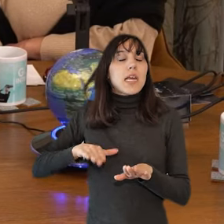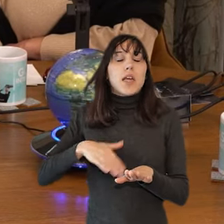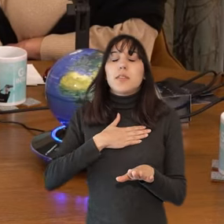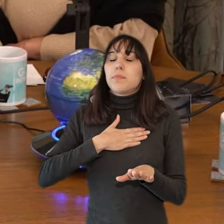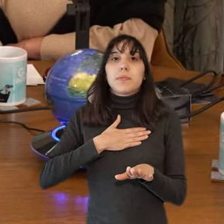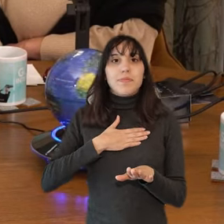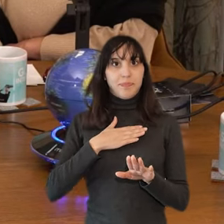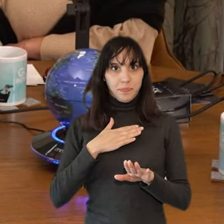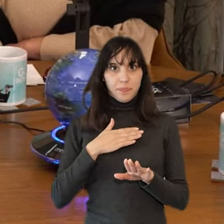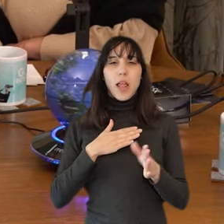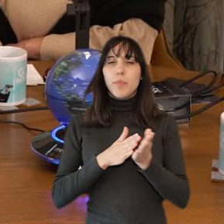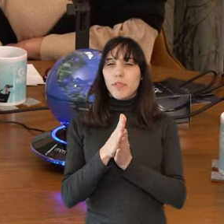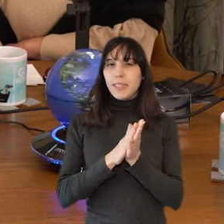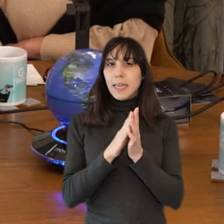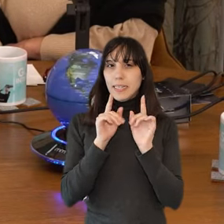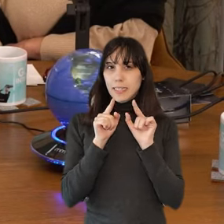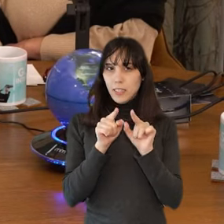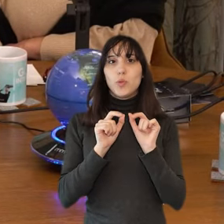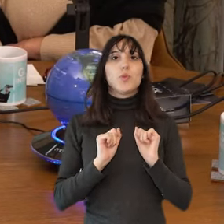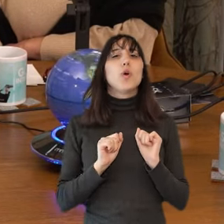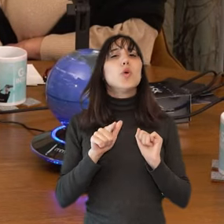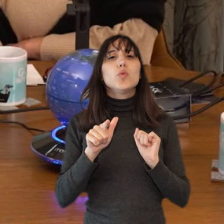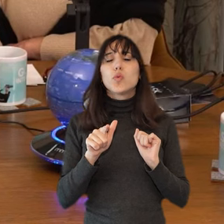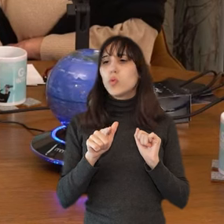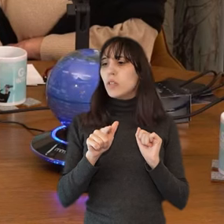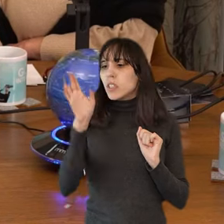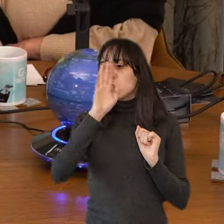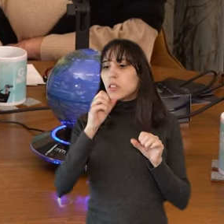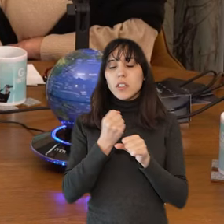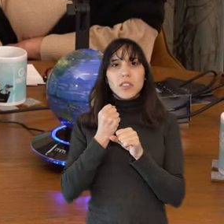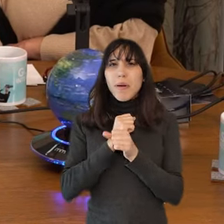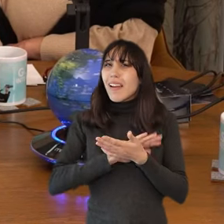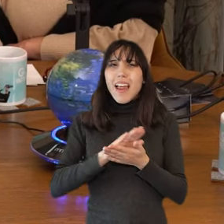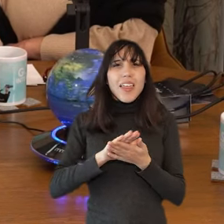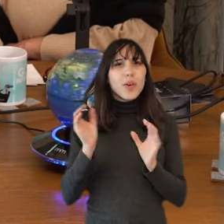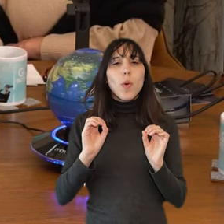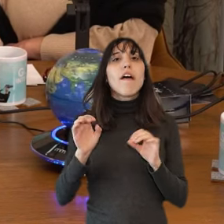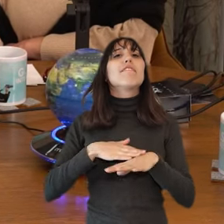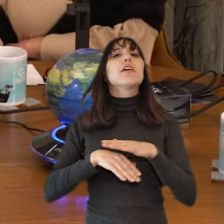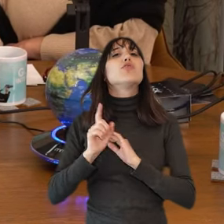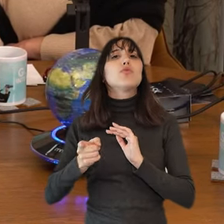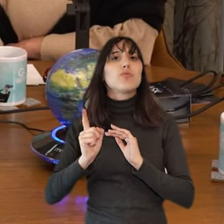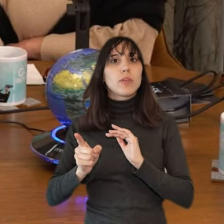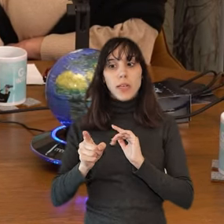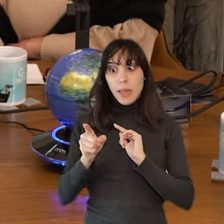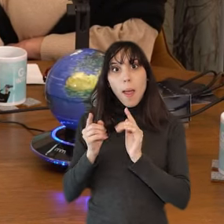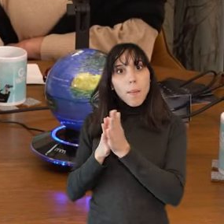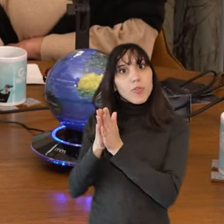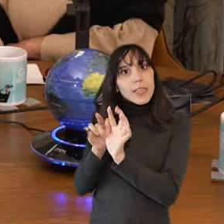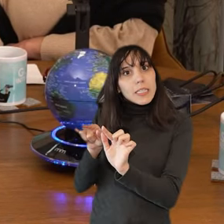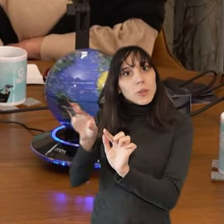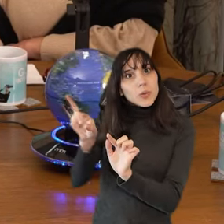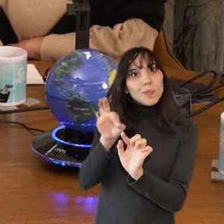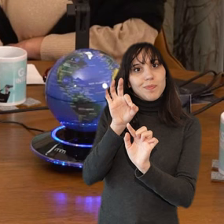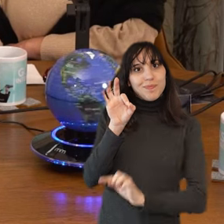tudo portanto eh pegamos por Aí pegamos por aquilo o que é que tu fazes quando não tens que fazer nada portanto Então isso é é no